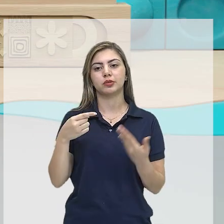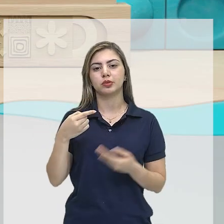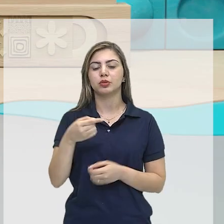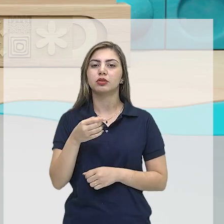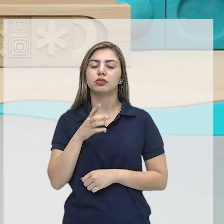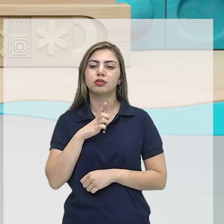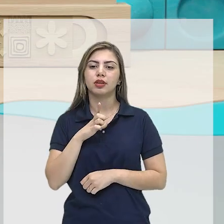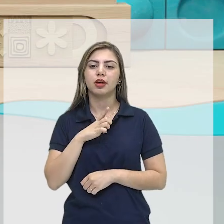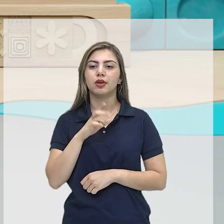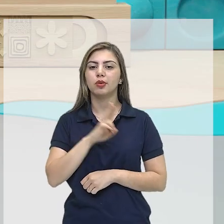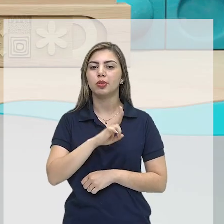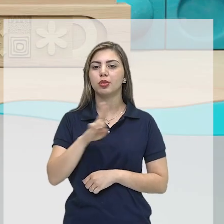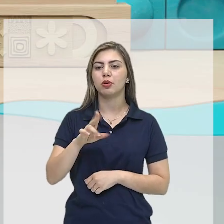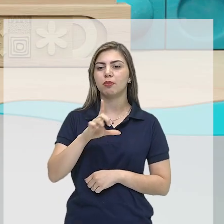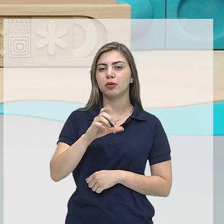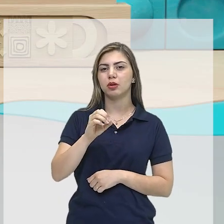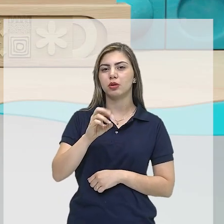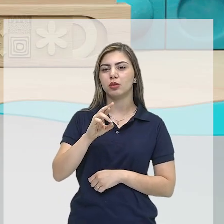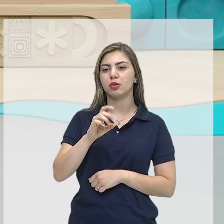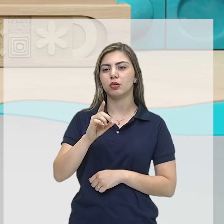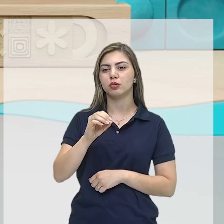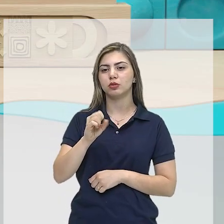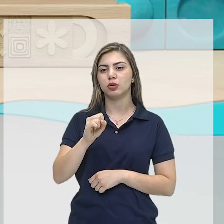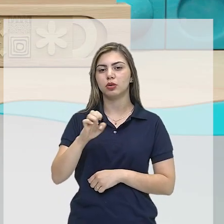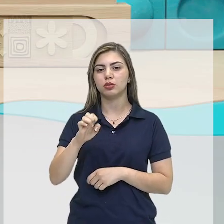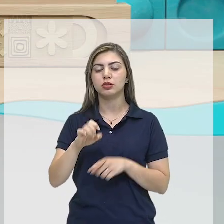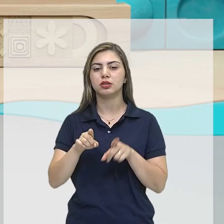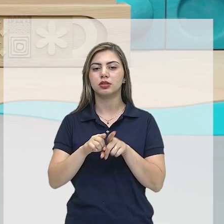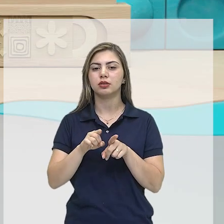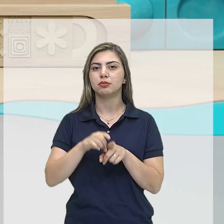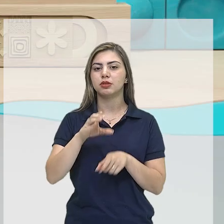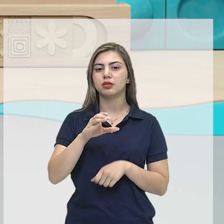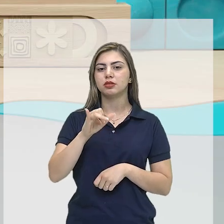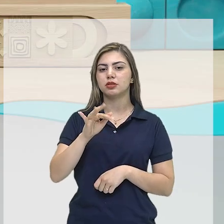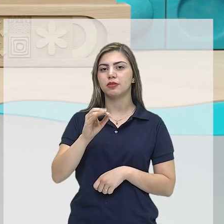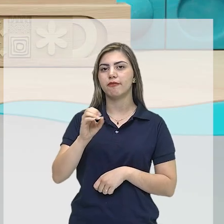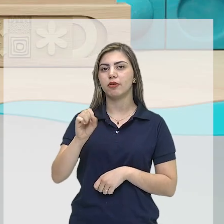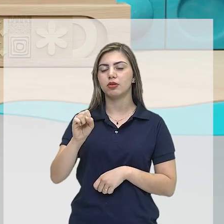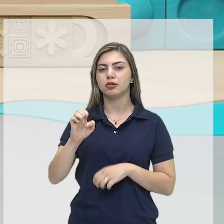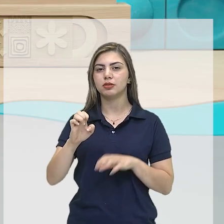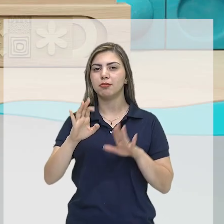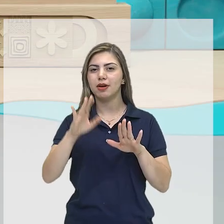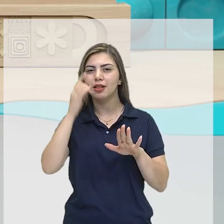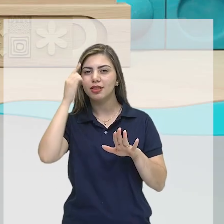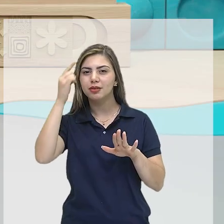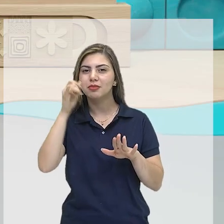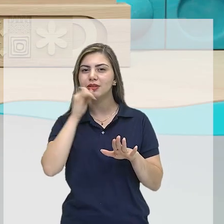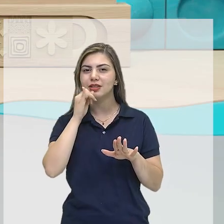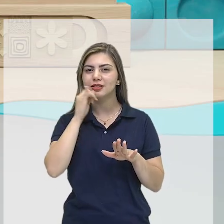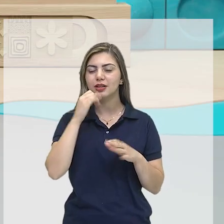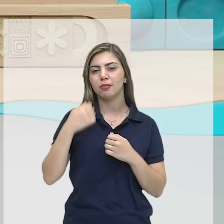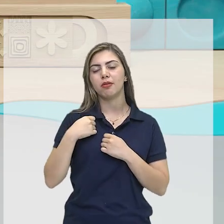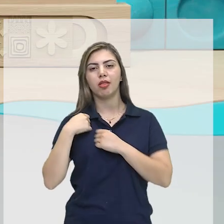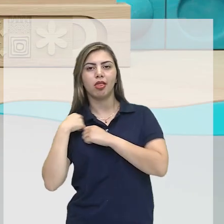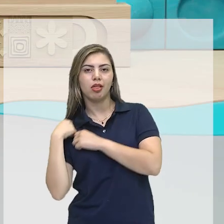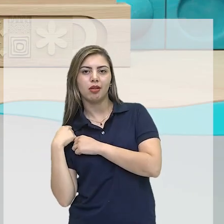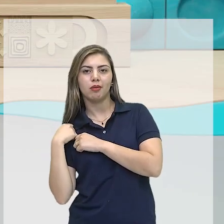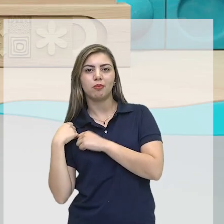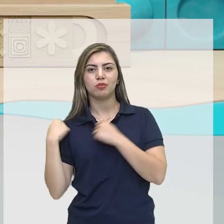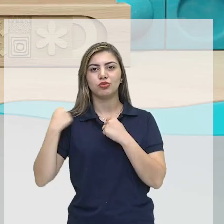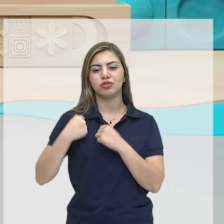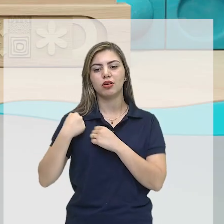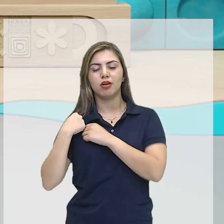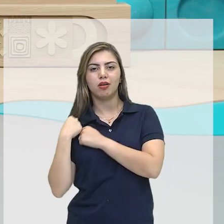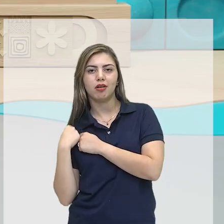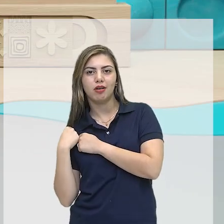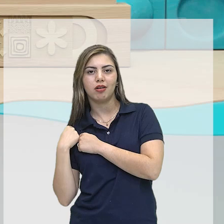como lordose e cifose, assim como desvios no sentido lateral. Lembra da mochila, do exemplo da mochila que eu falei para vocês?